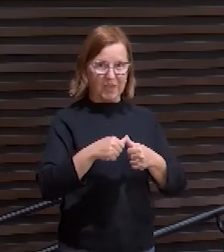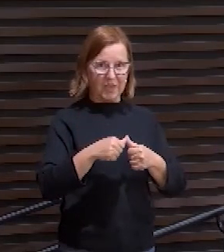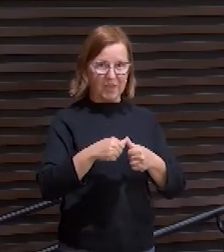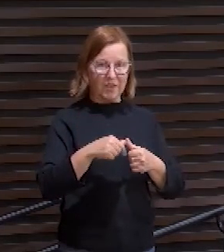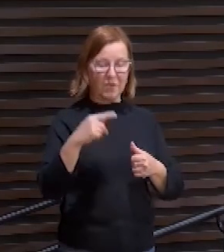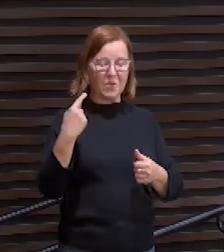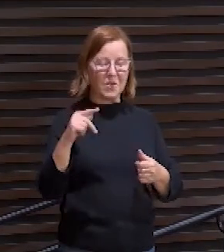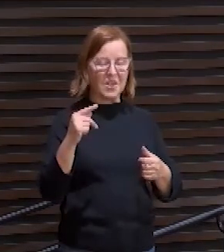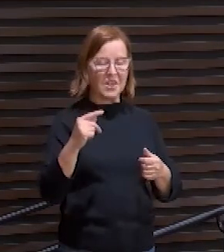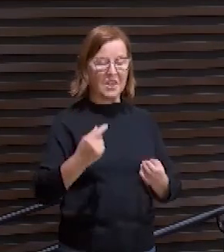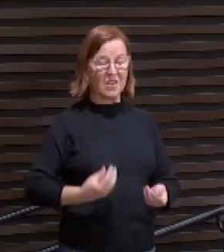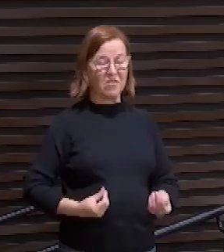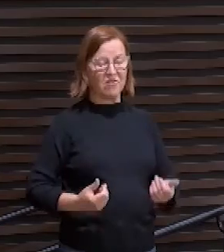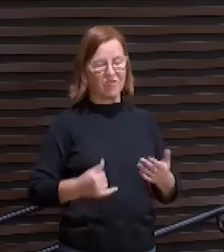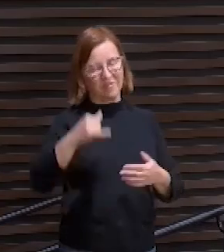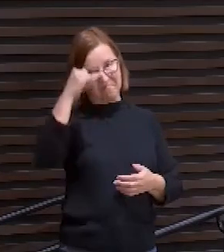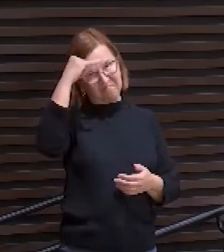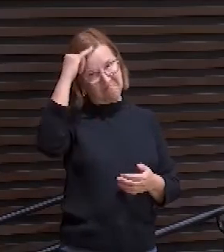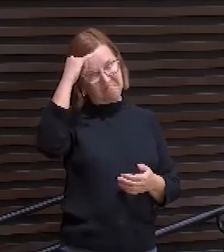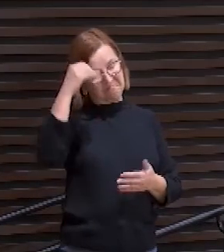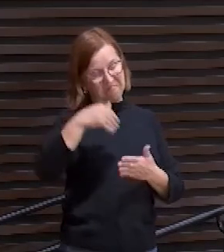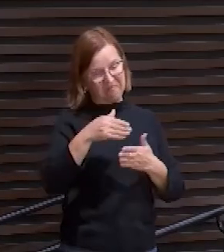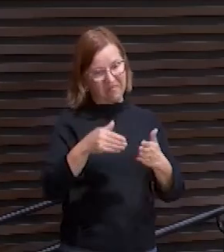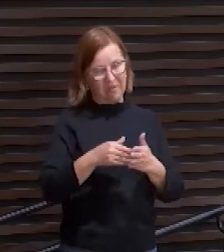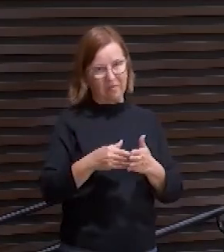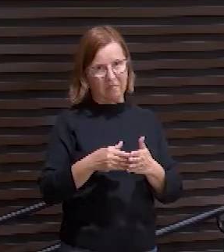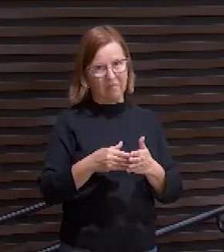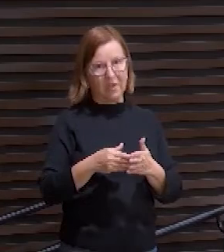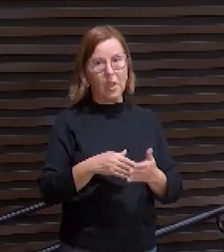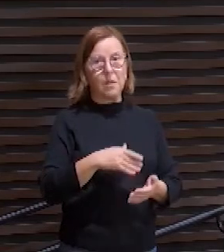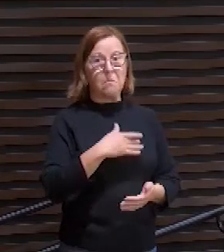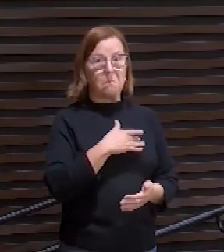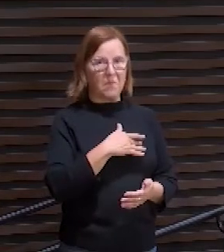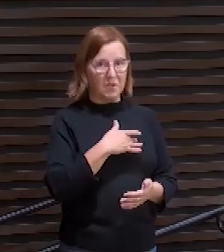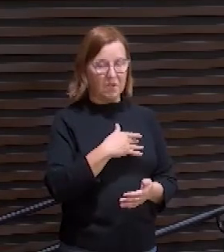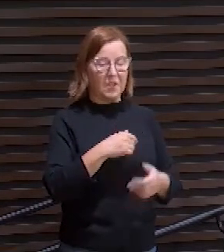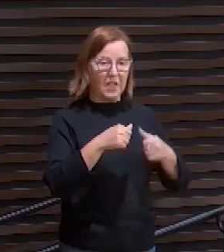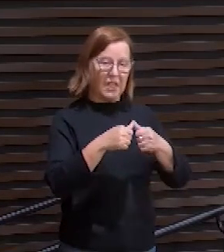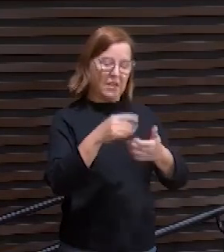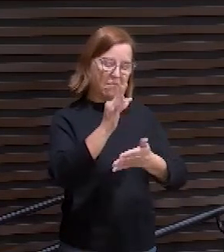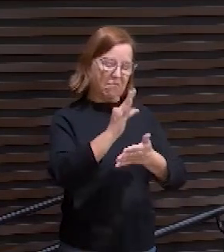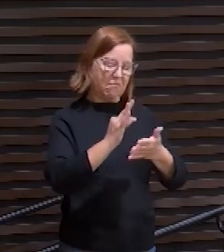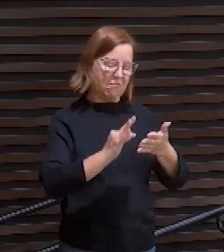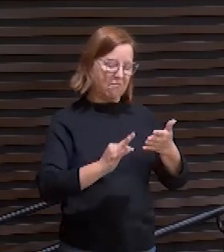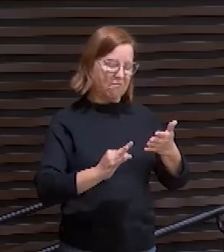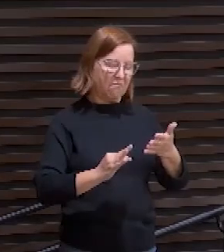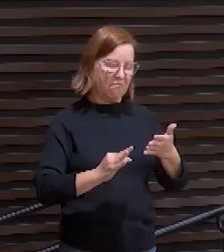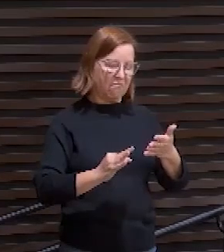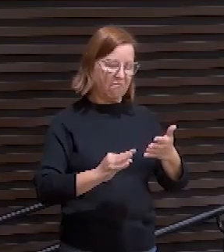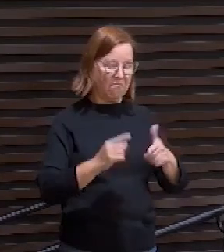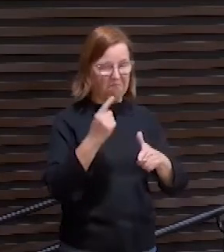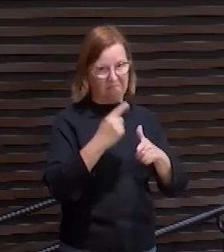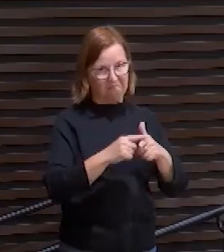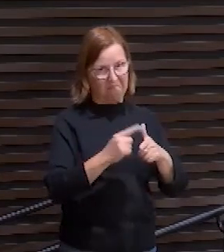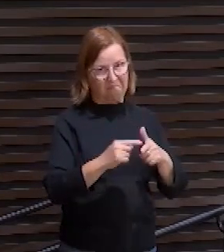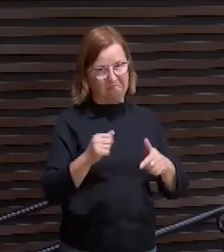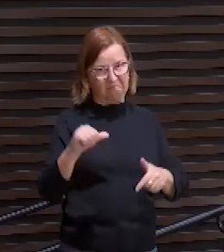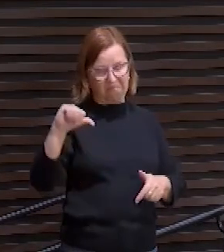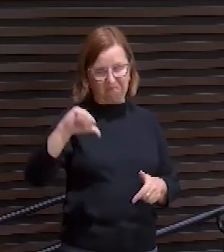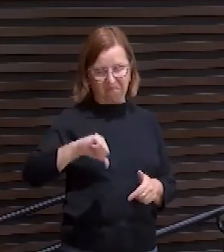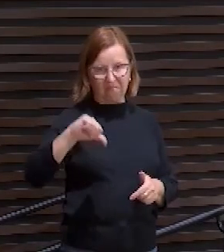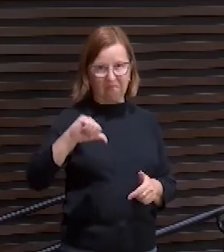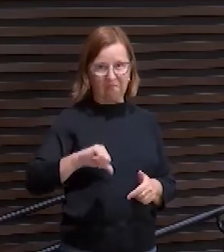posses. Misericórdia. Essa é uma passagem trágica. Isso